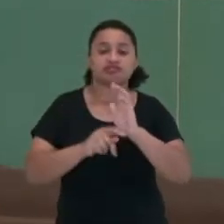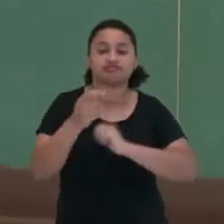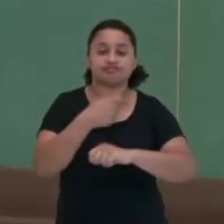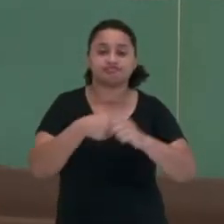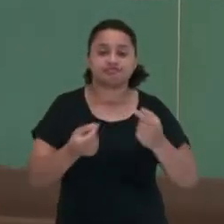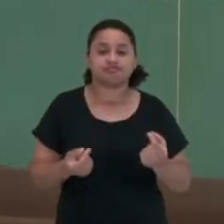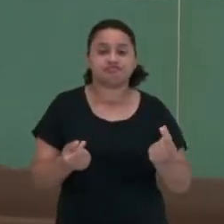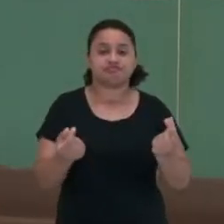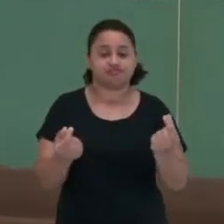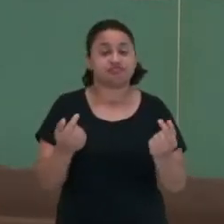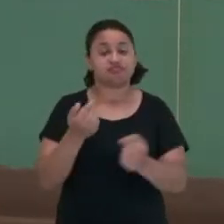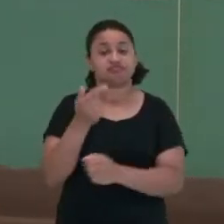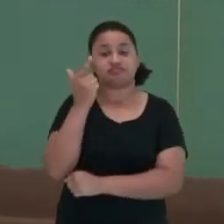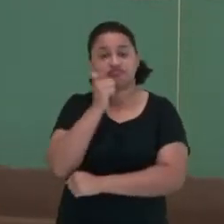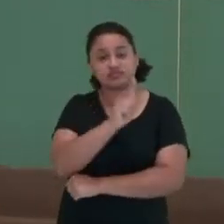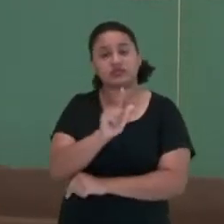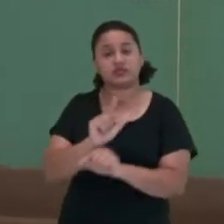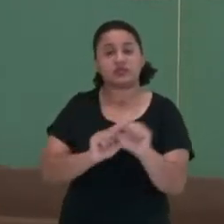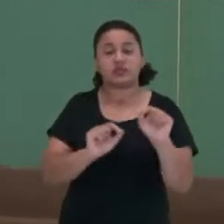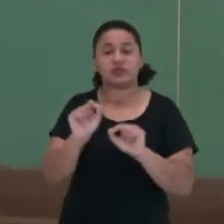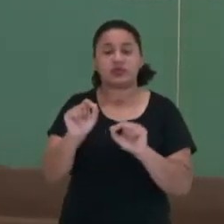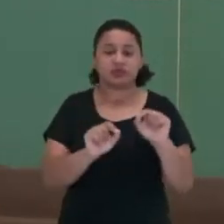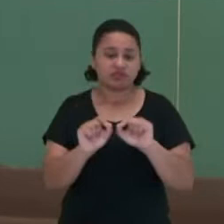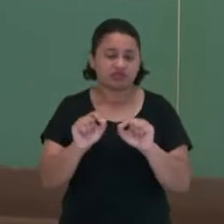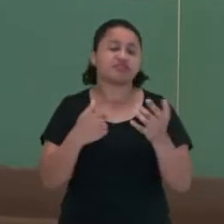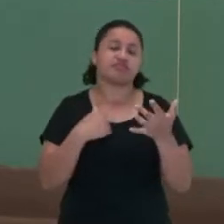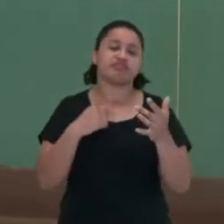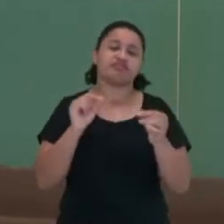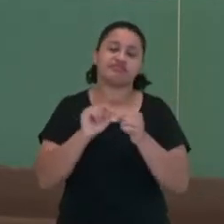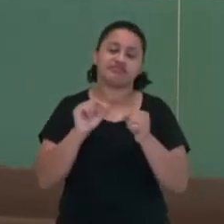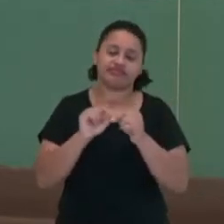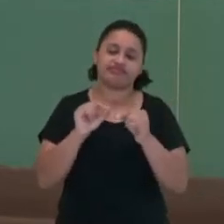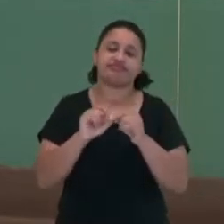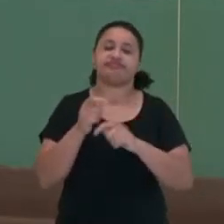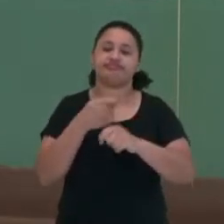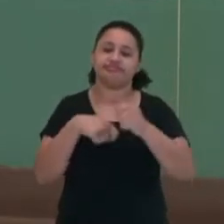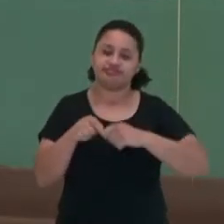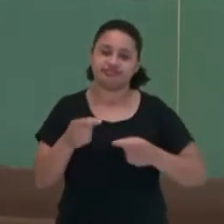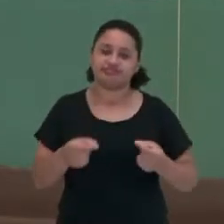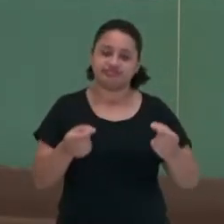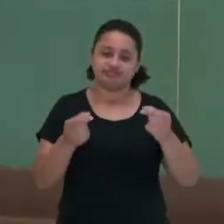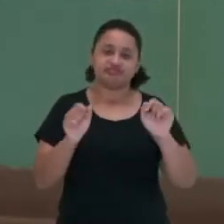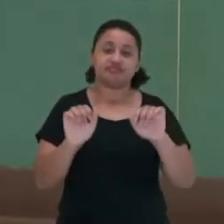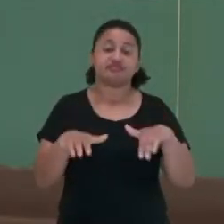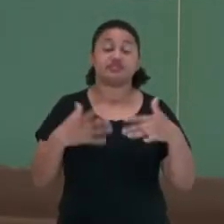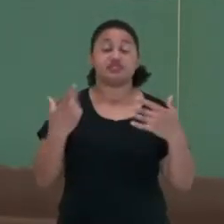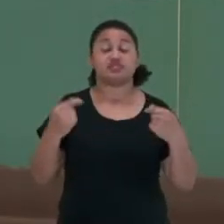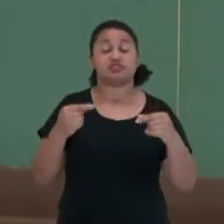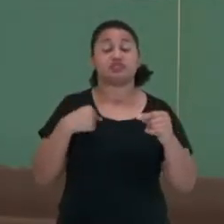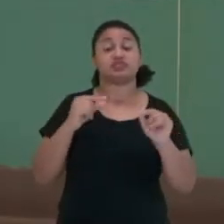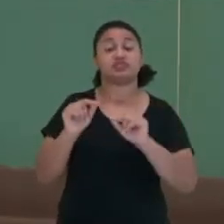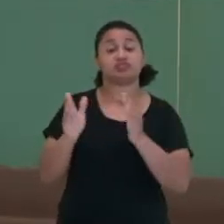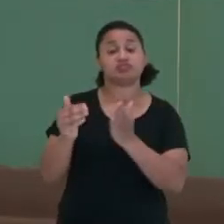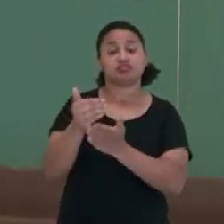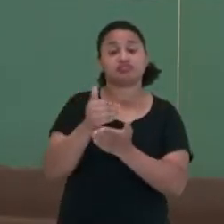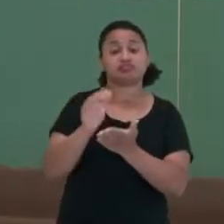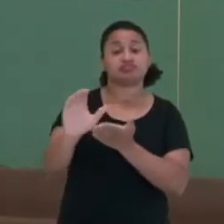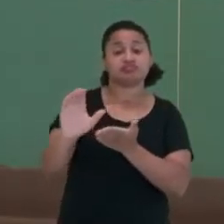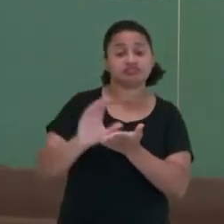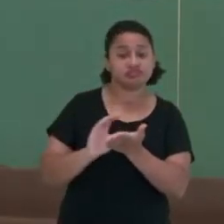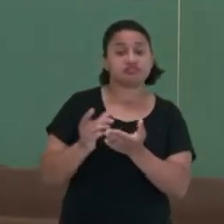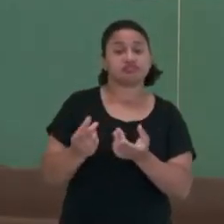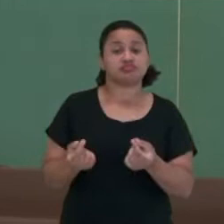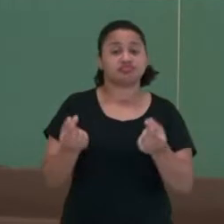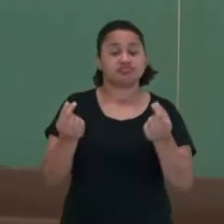para que ele consiga executar esse negócio. Para isso ele vai ter que ter um levantamento de recursos.